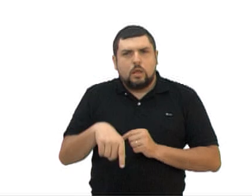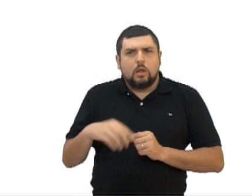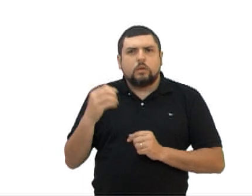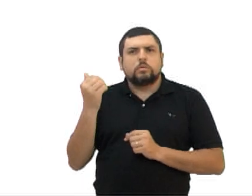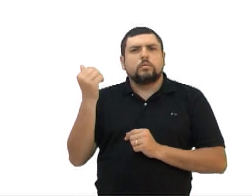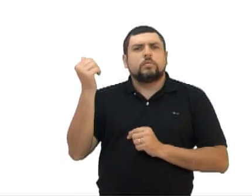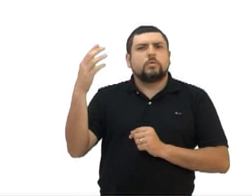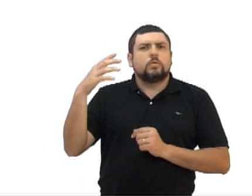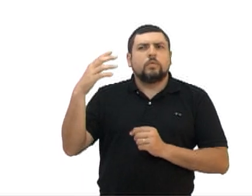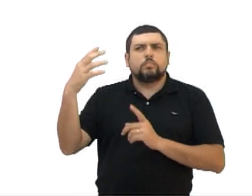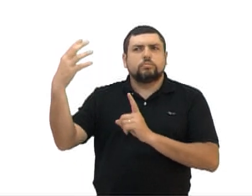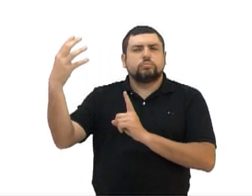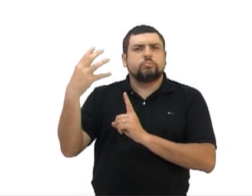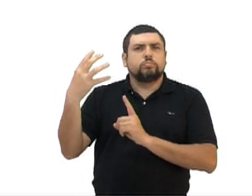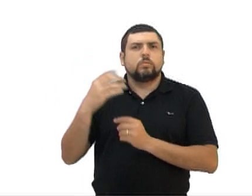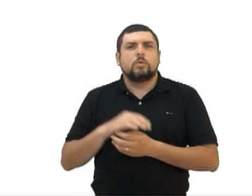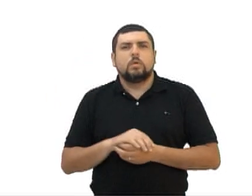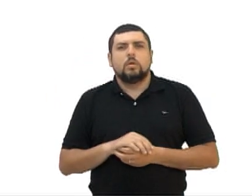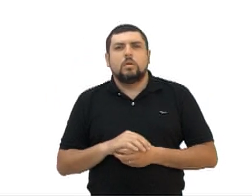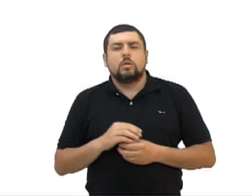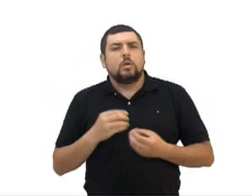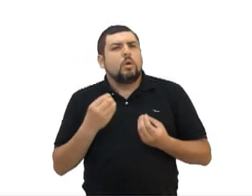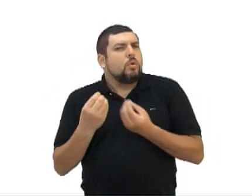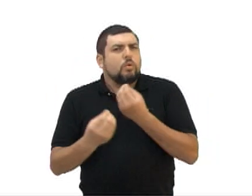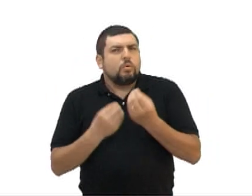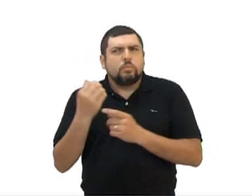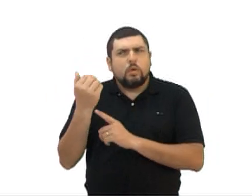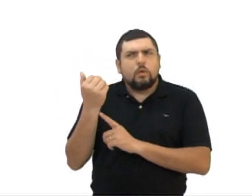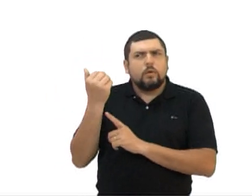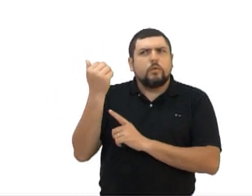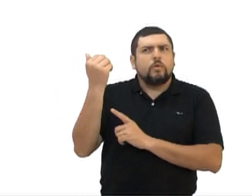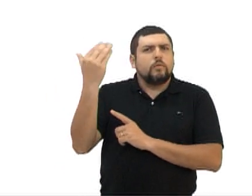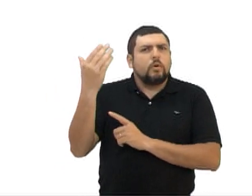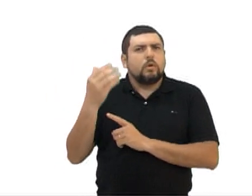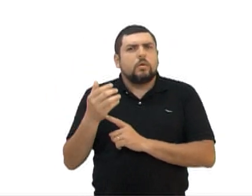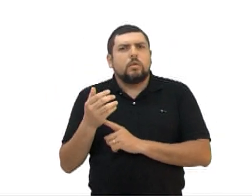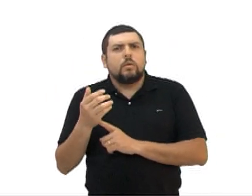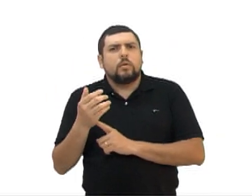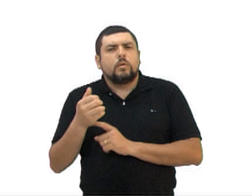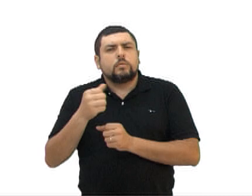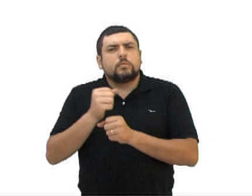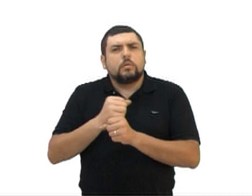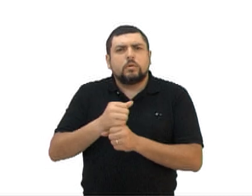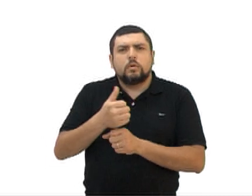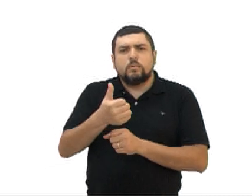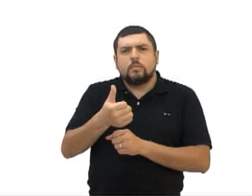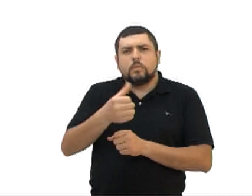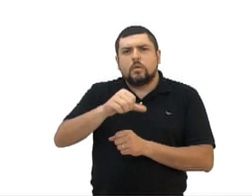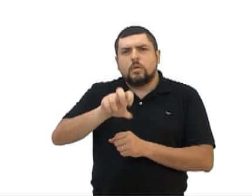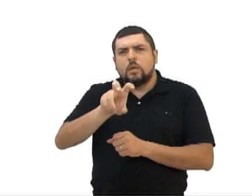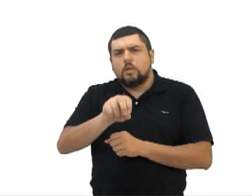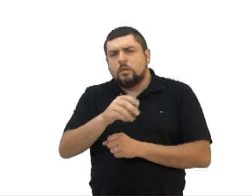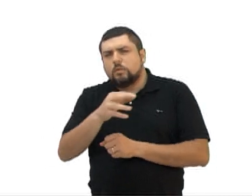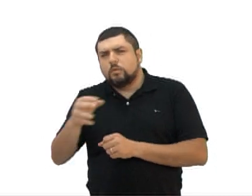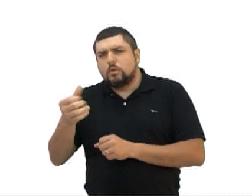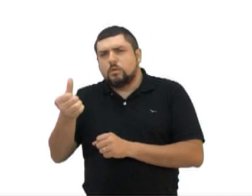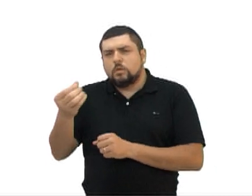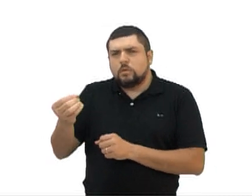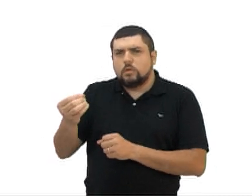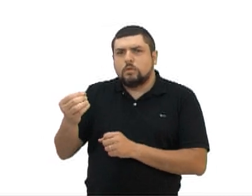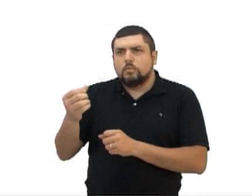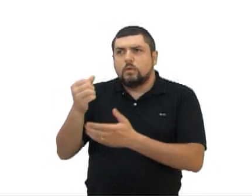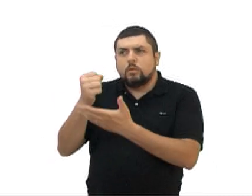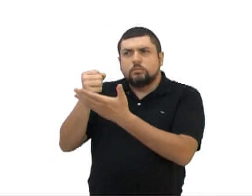global. Como a política mundial das décadas de 1950 e 1960 ajudou